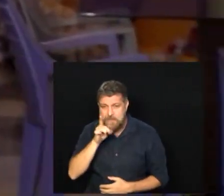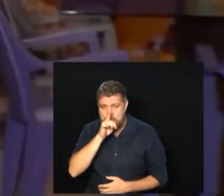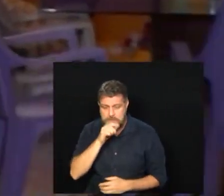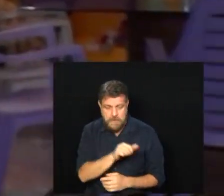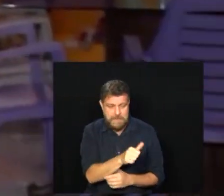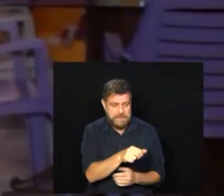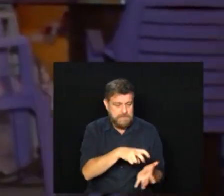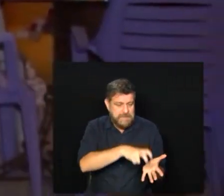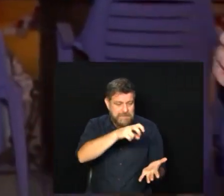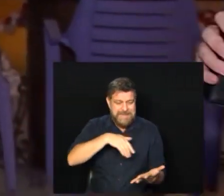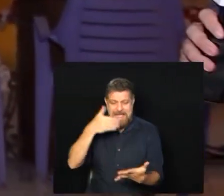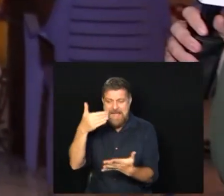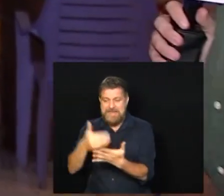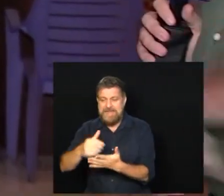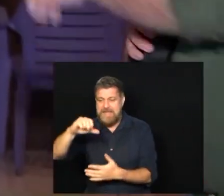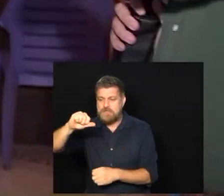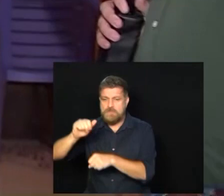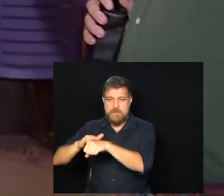21 horas.